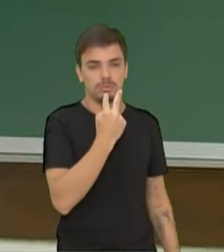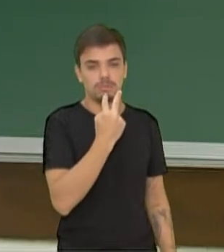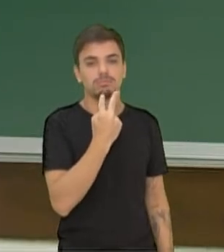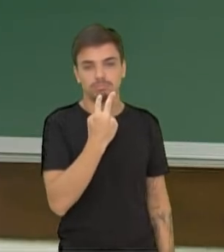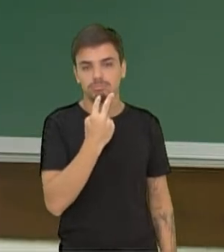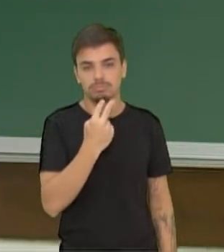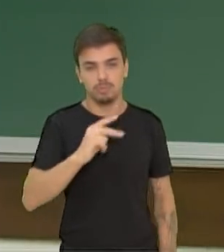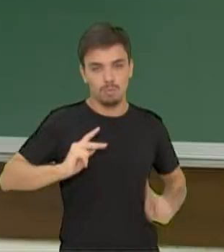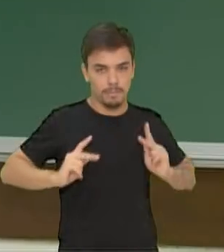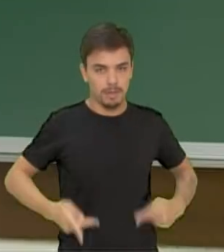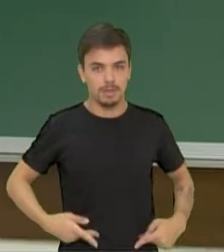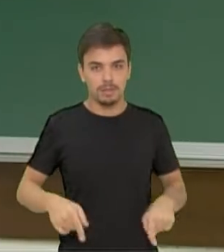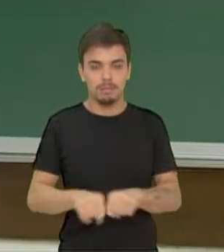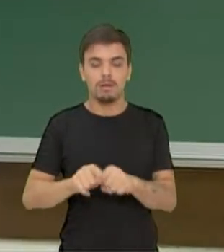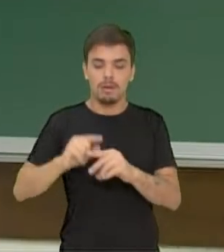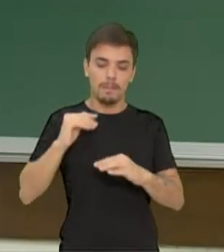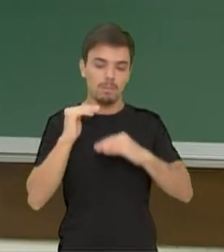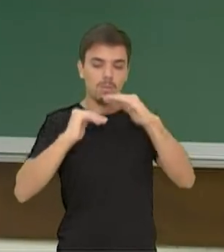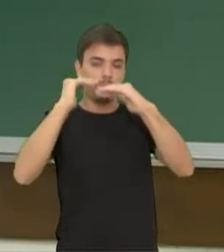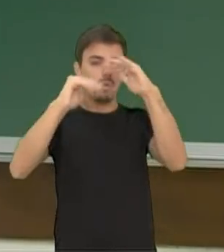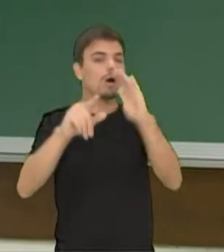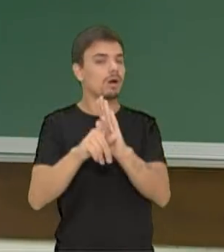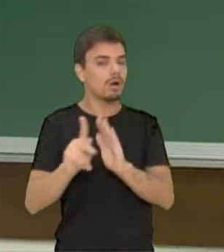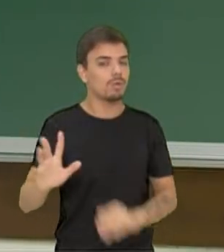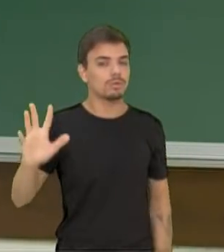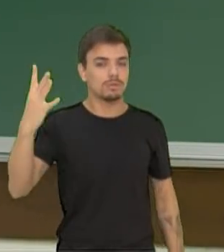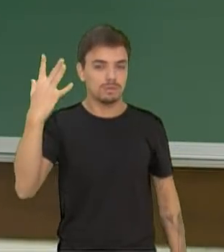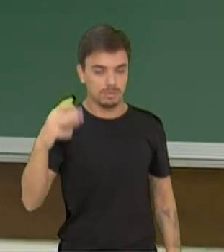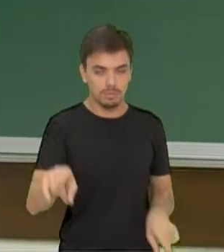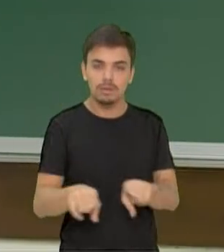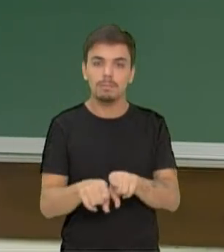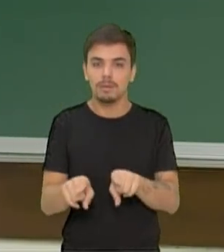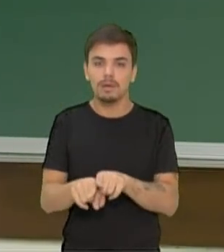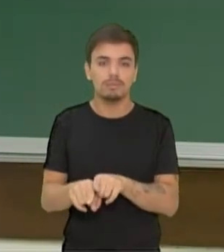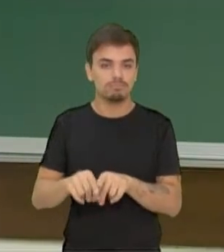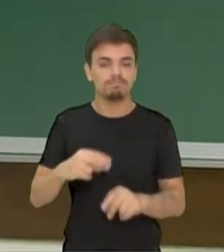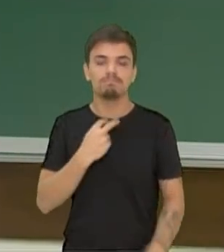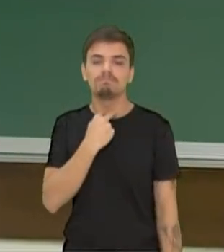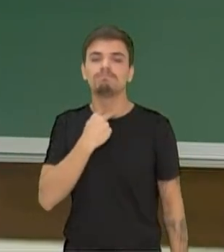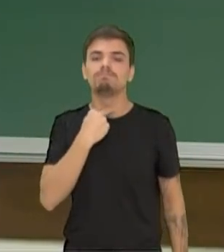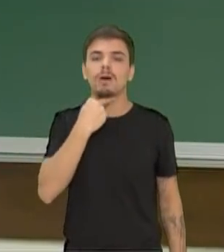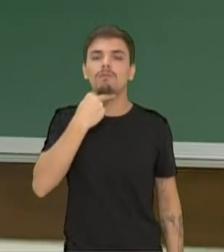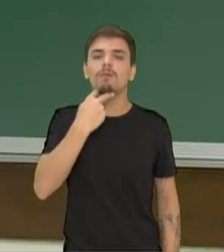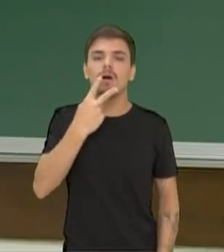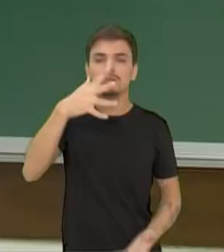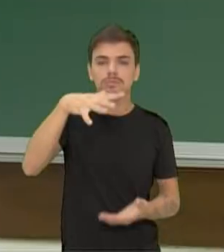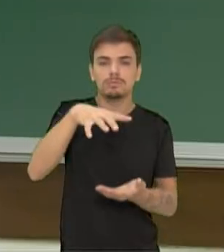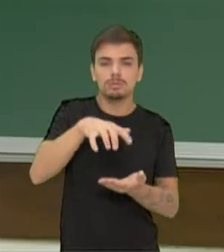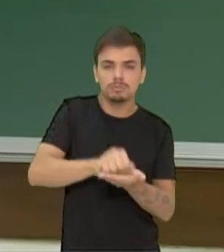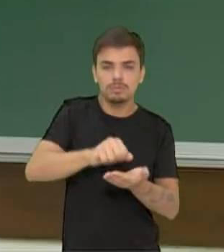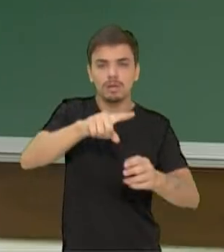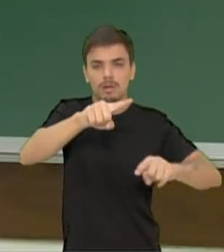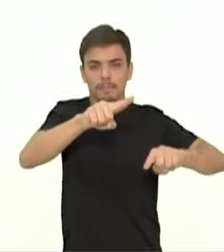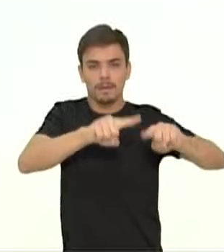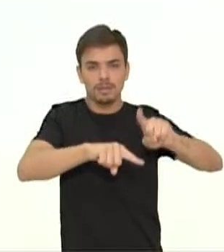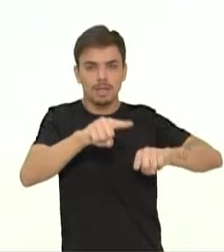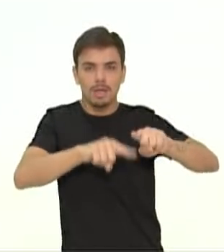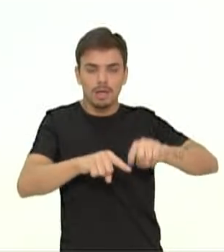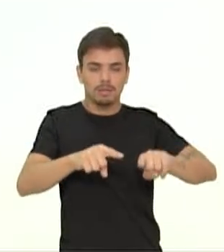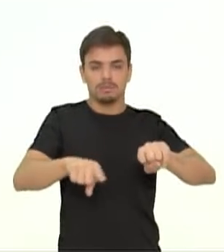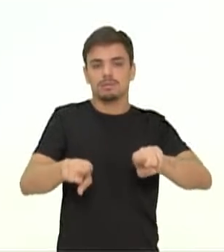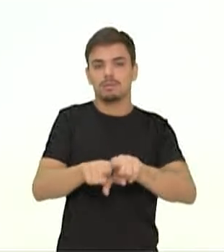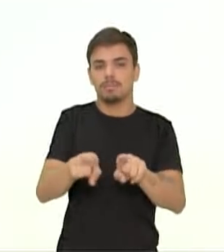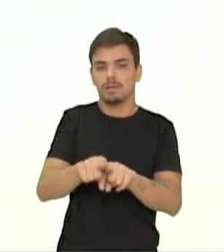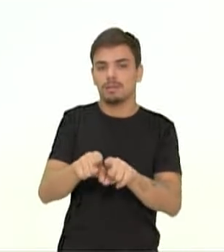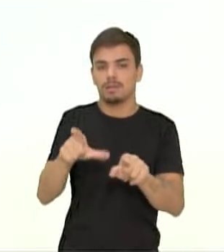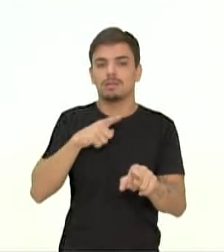Muitos avanços ocorreram desde que ele foi lançado. A voz foi transformada em registros, em matéria. Os discos,